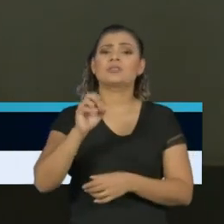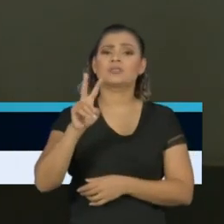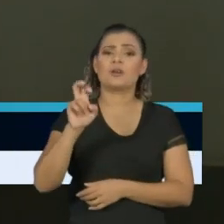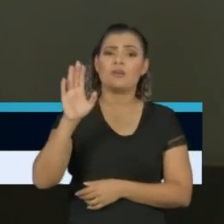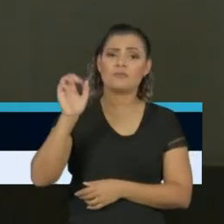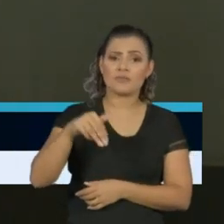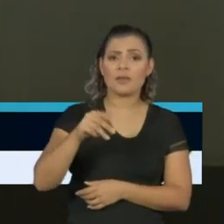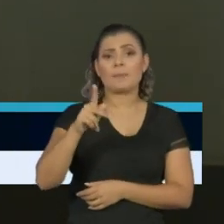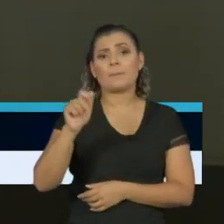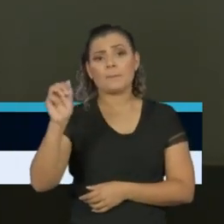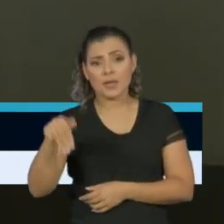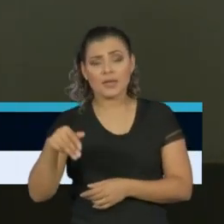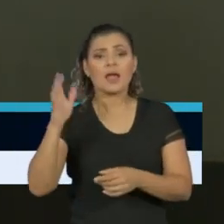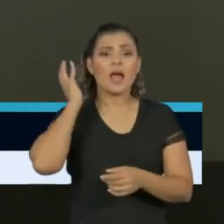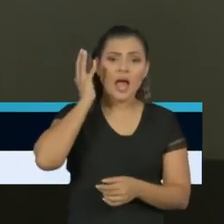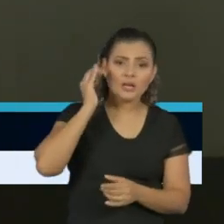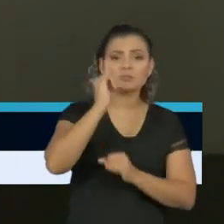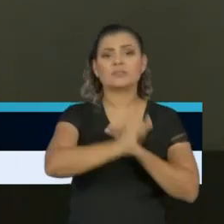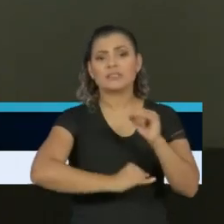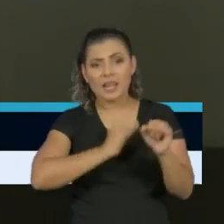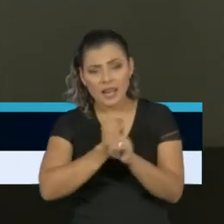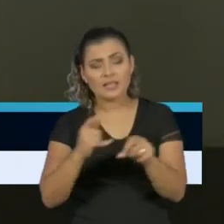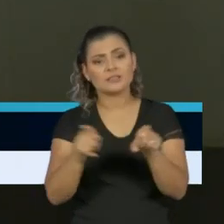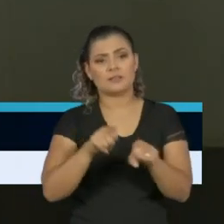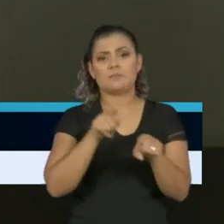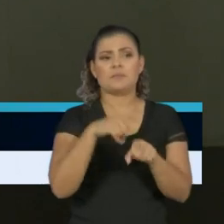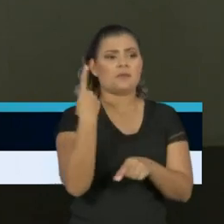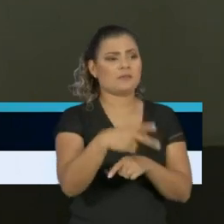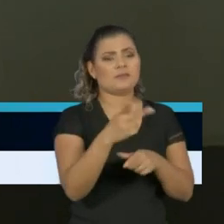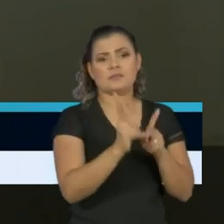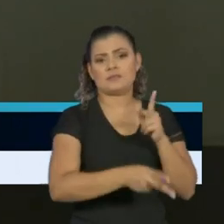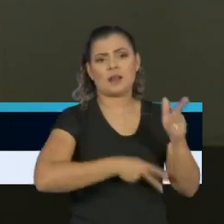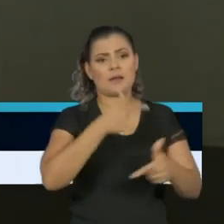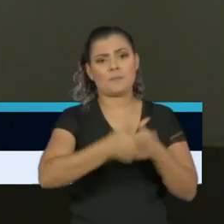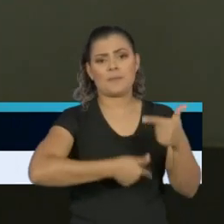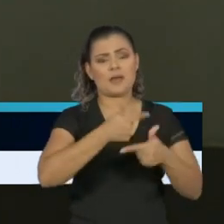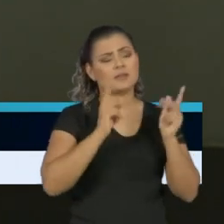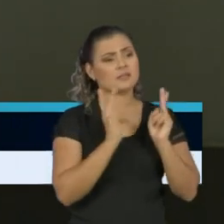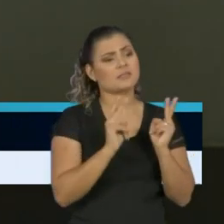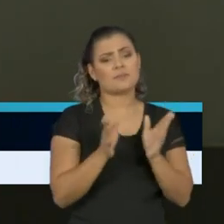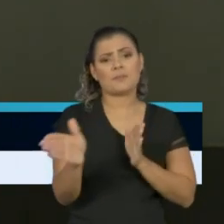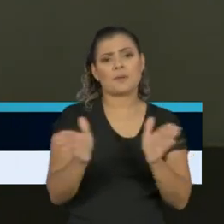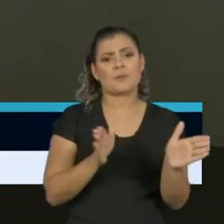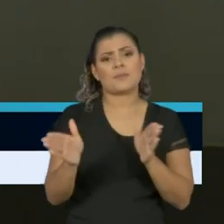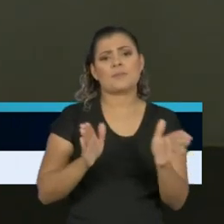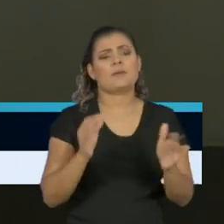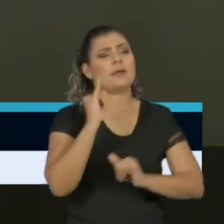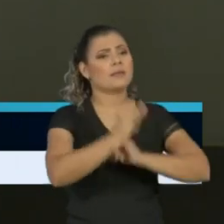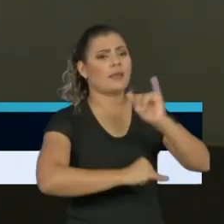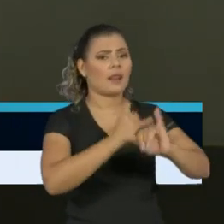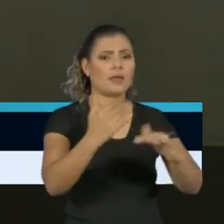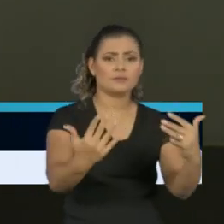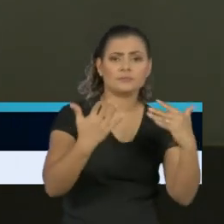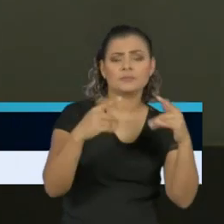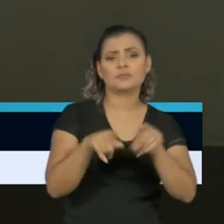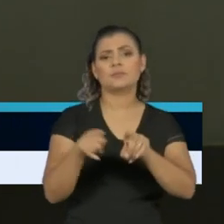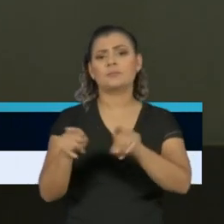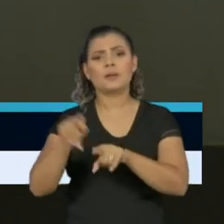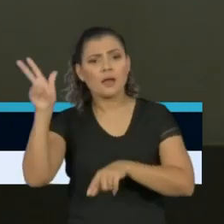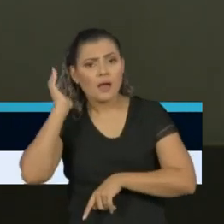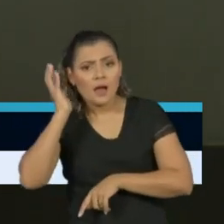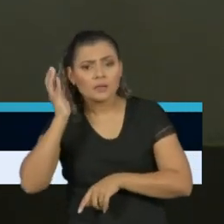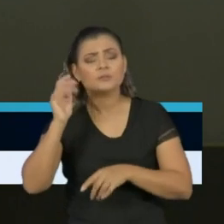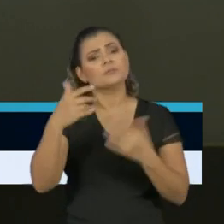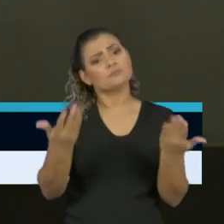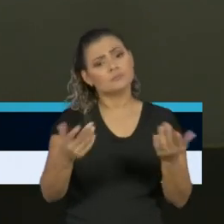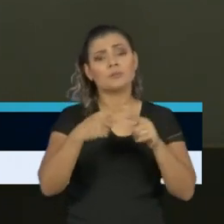rádio quanto à internet. A Jovem Pan trabalha nos dois campos, com seus internautas e também com seus ouvintes, mas vou me